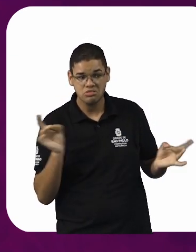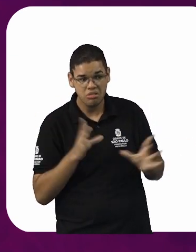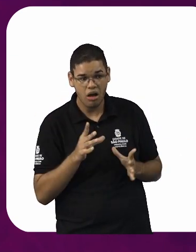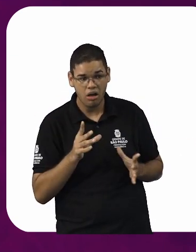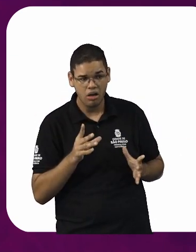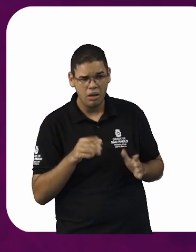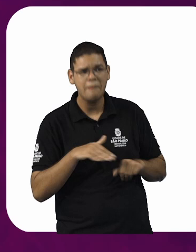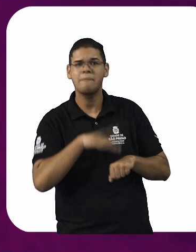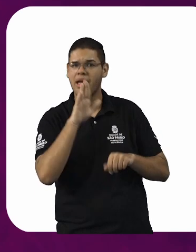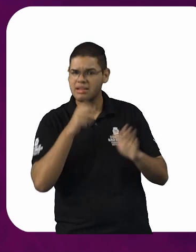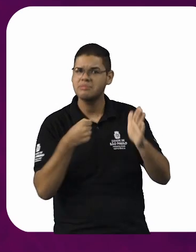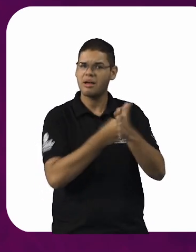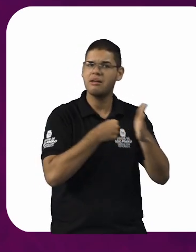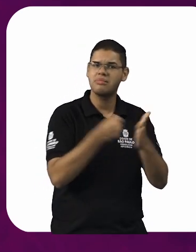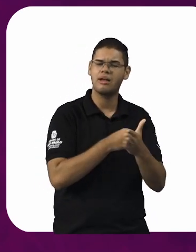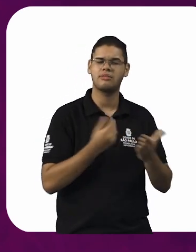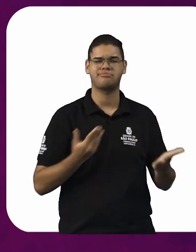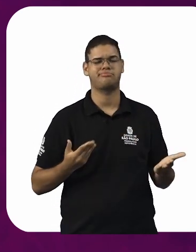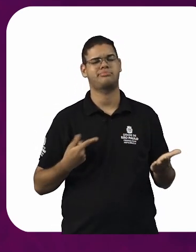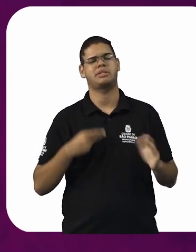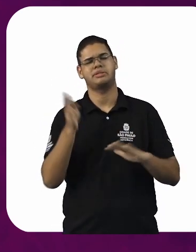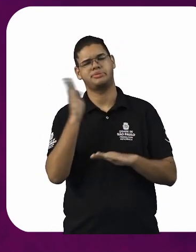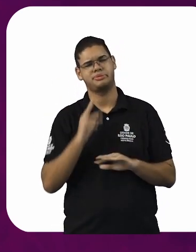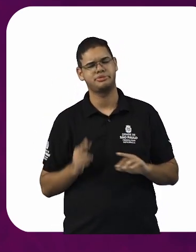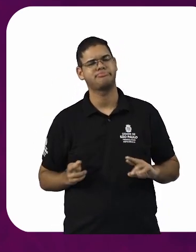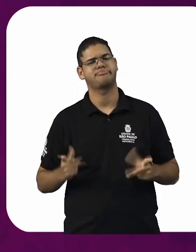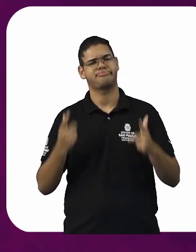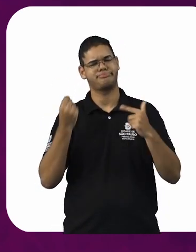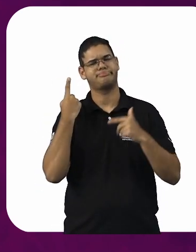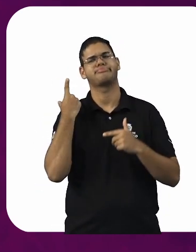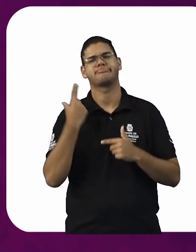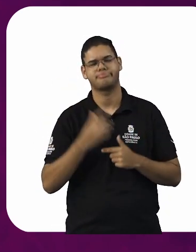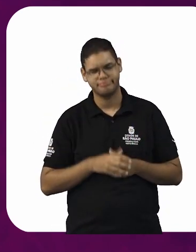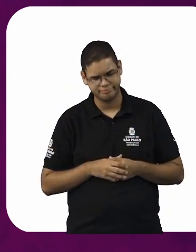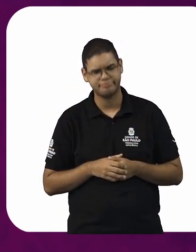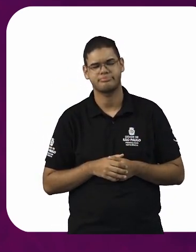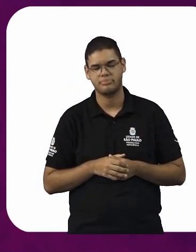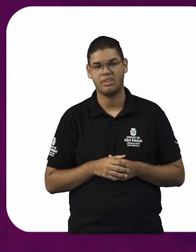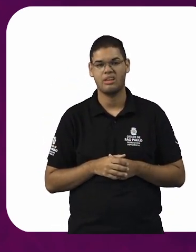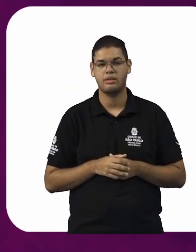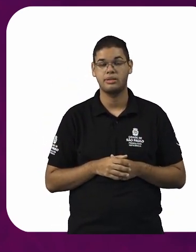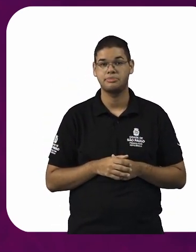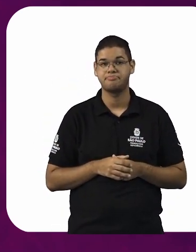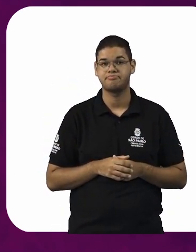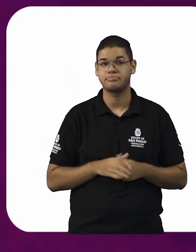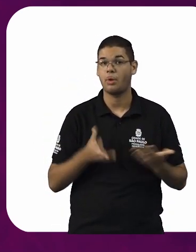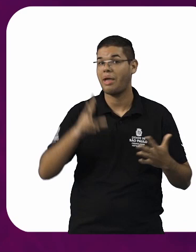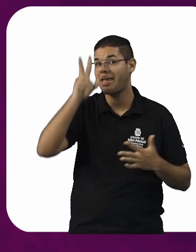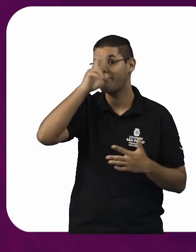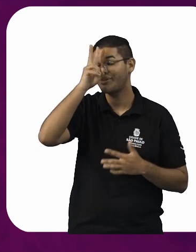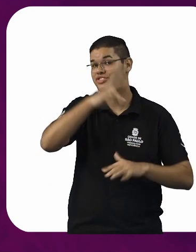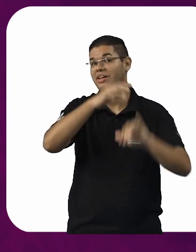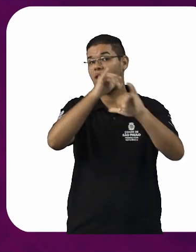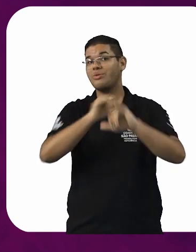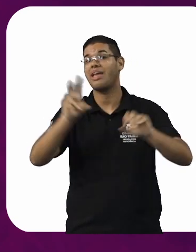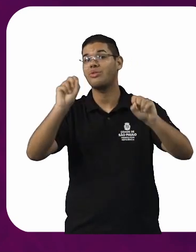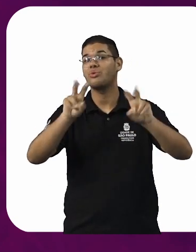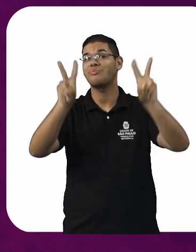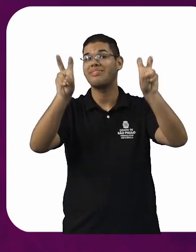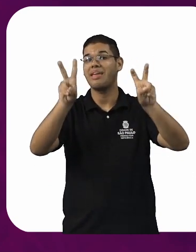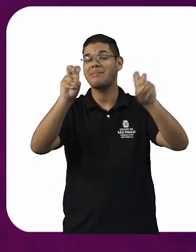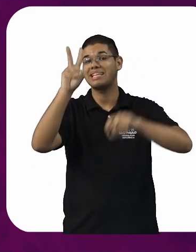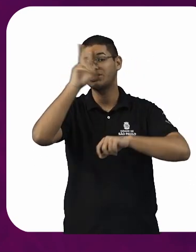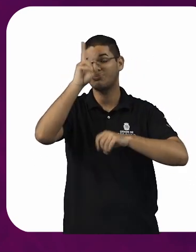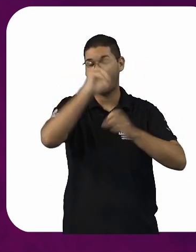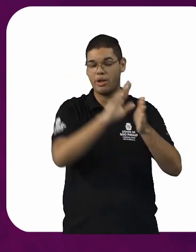Brasil, infelizmente, não. É importante Beatriz Pereira. Coloque a questão histórica, né? E que a gente seja